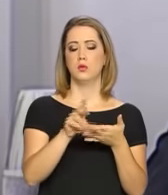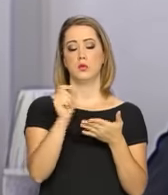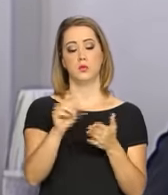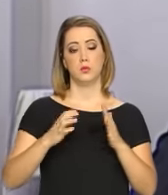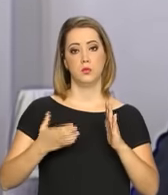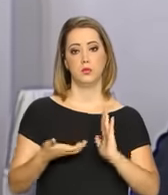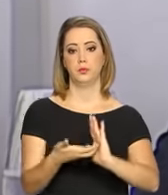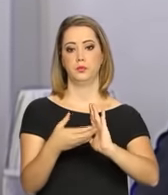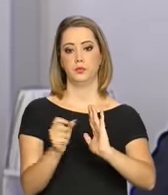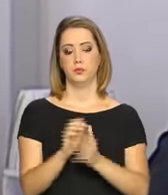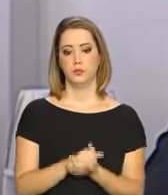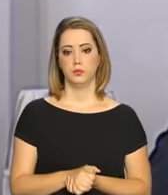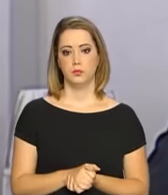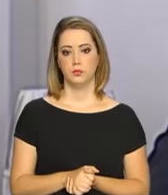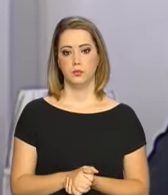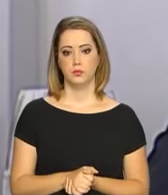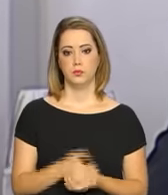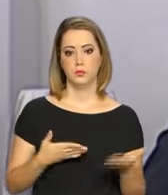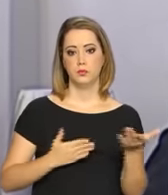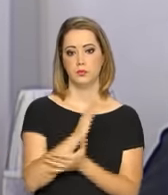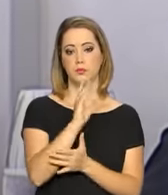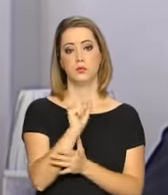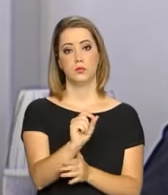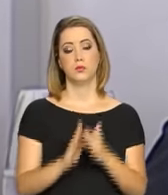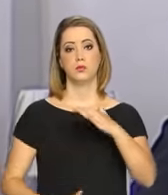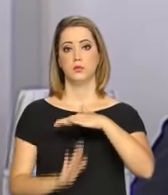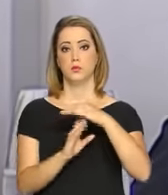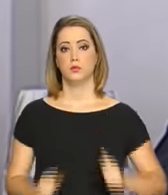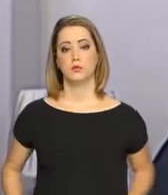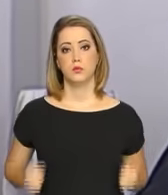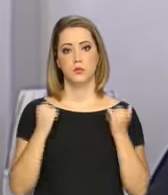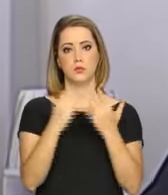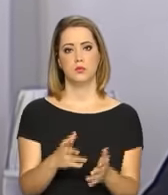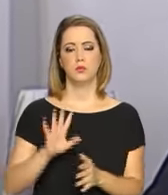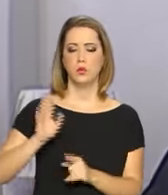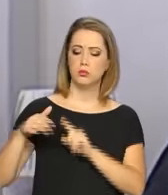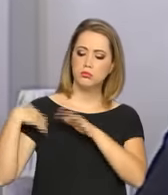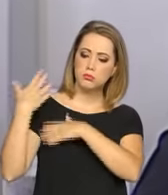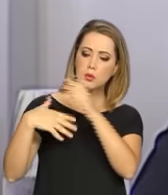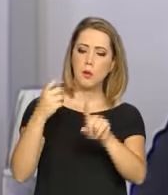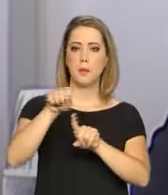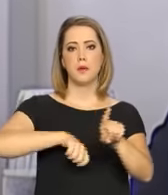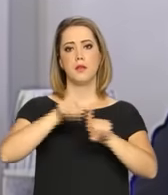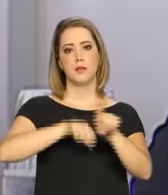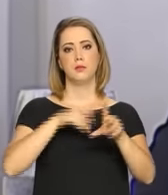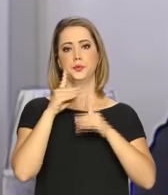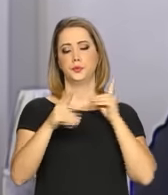Deputados aprovada PEC do teto dos gastos públicos durante meses discutiu-se